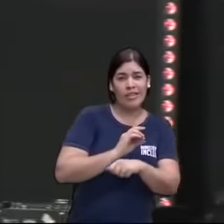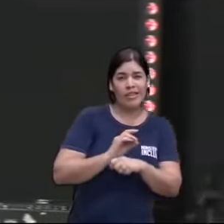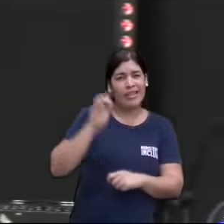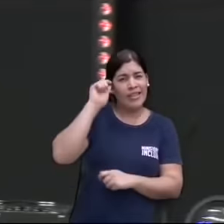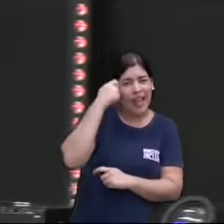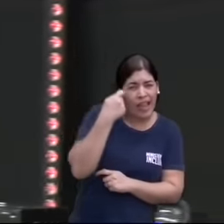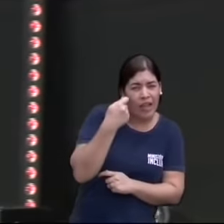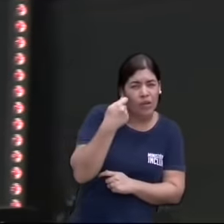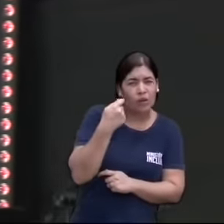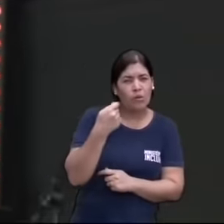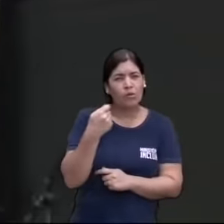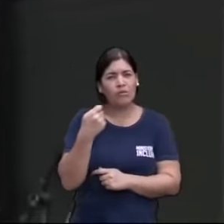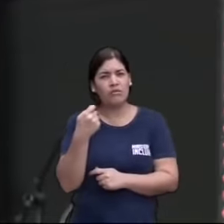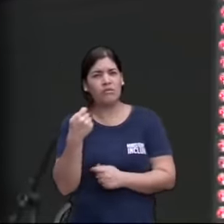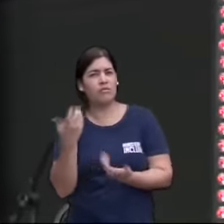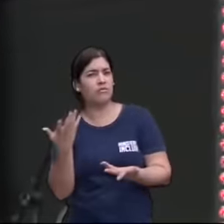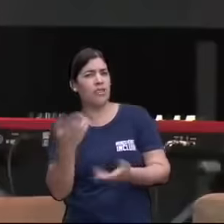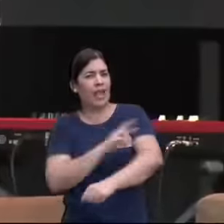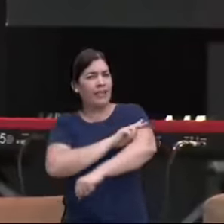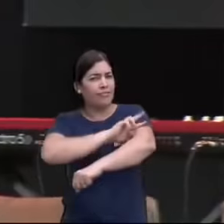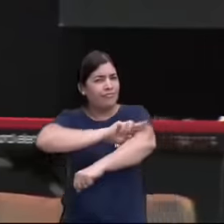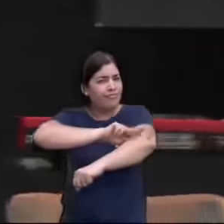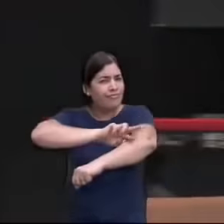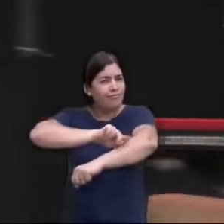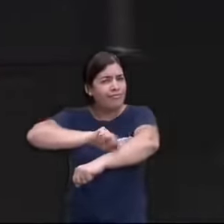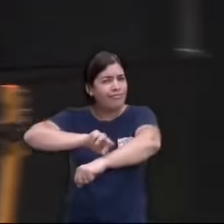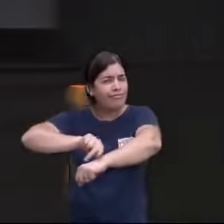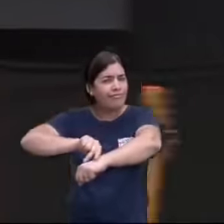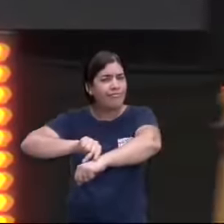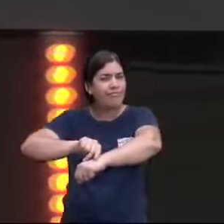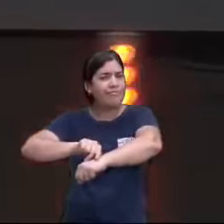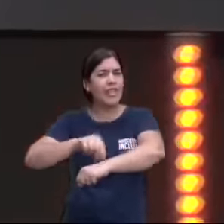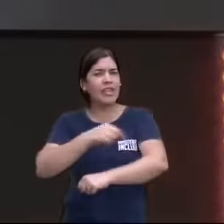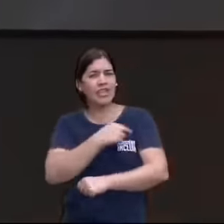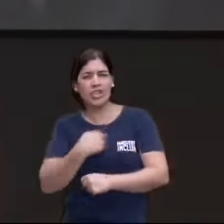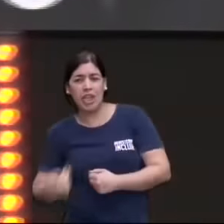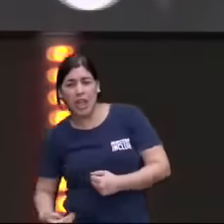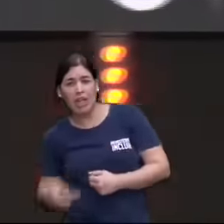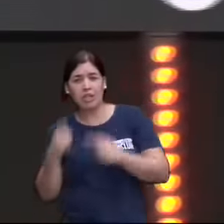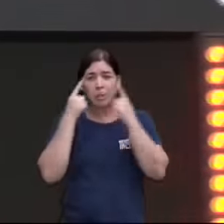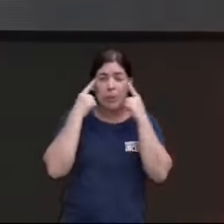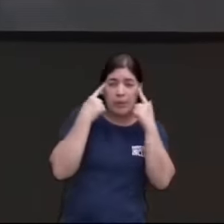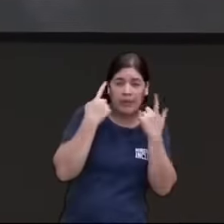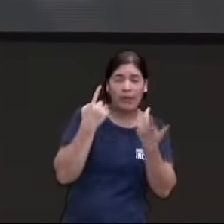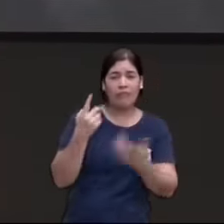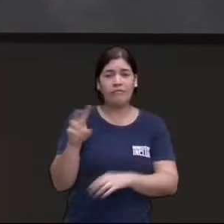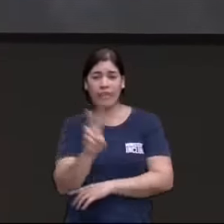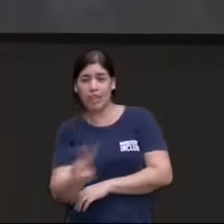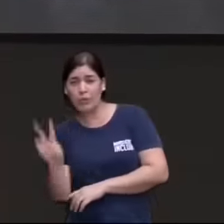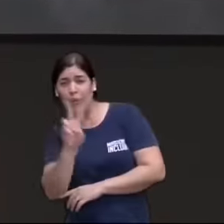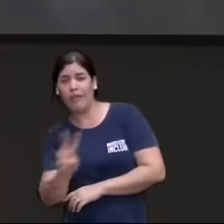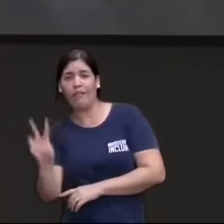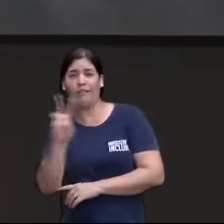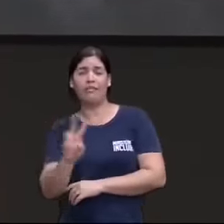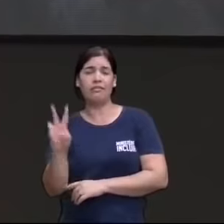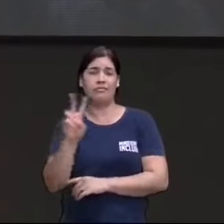Amou mameluco? Amou japonês? Amou venezuelano? Amou